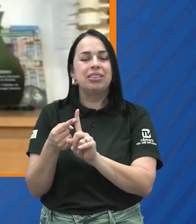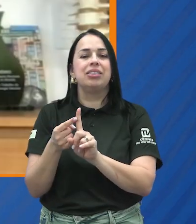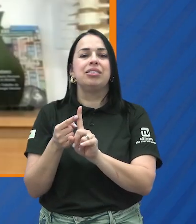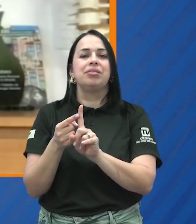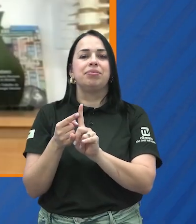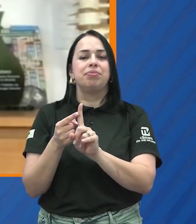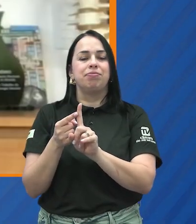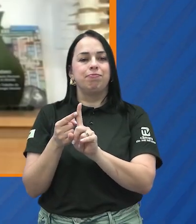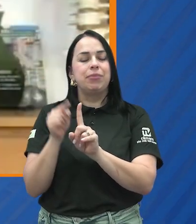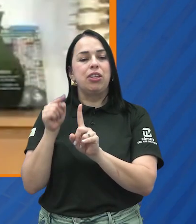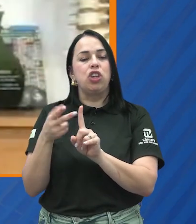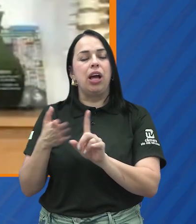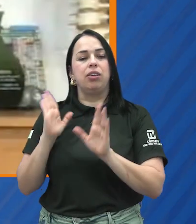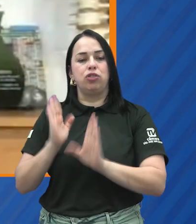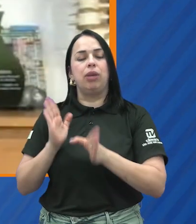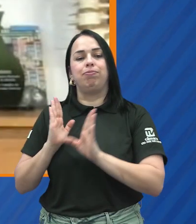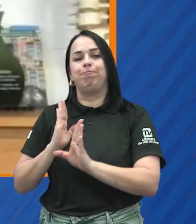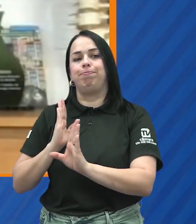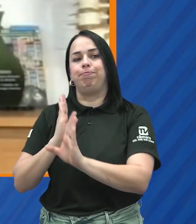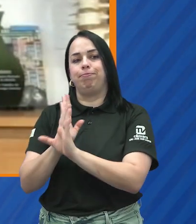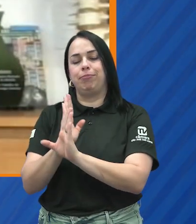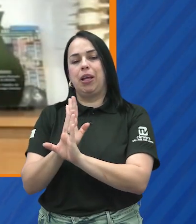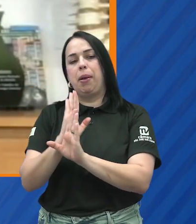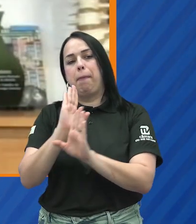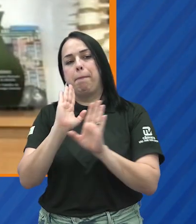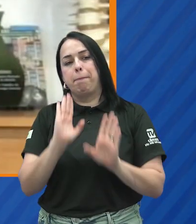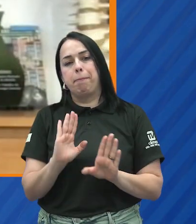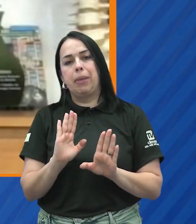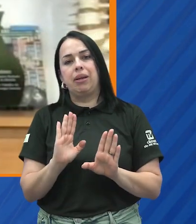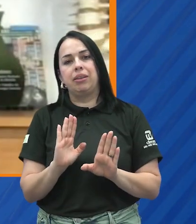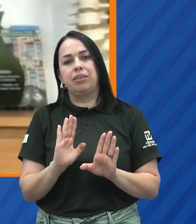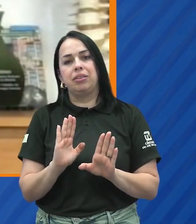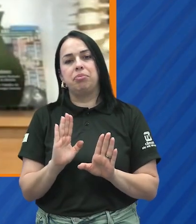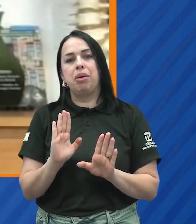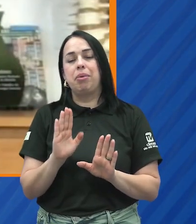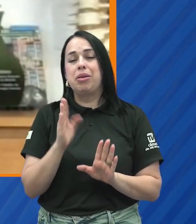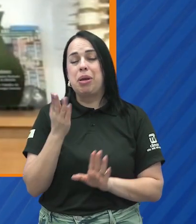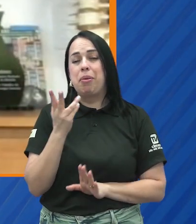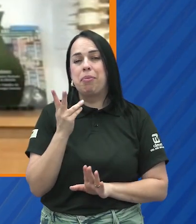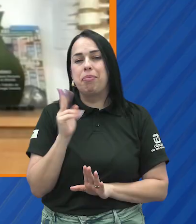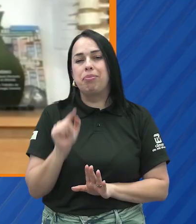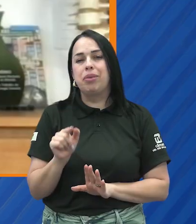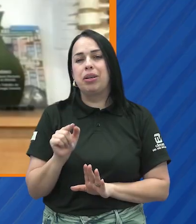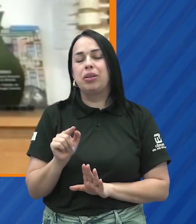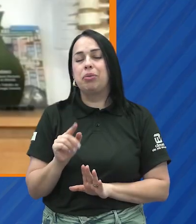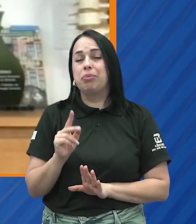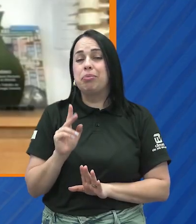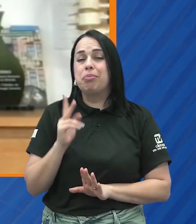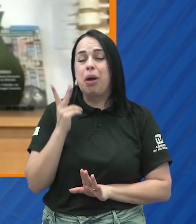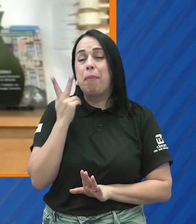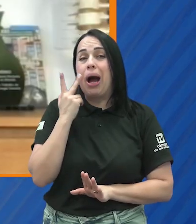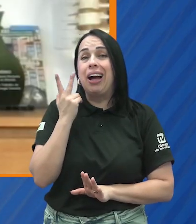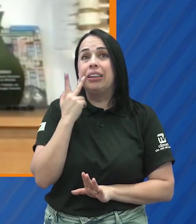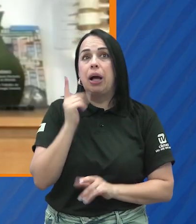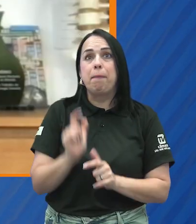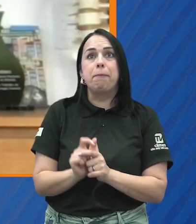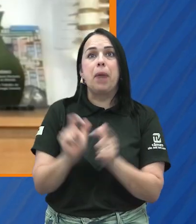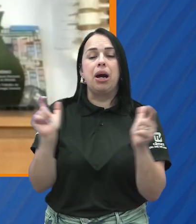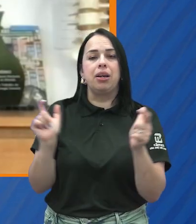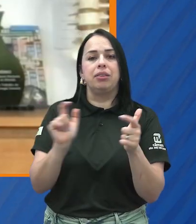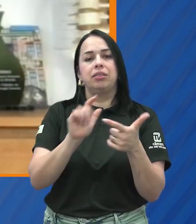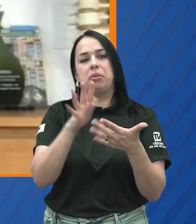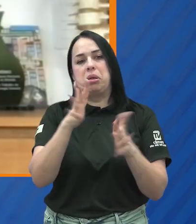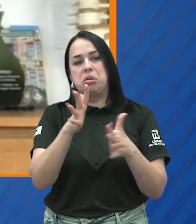essas alterações vão apresentar antes do nascimento do bebê, mas o mais comum é que ela se